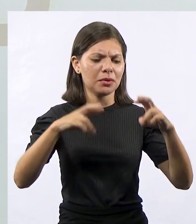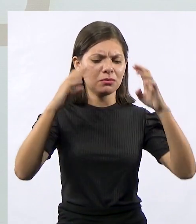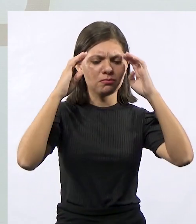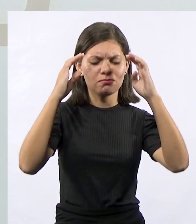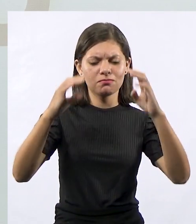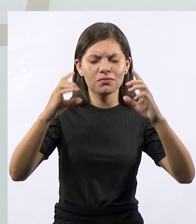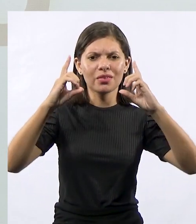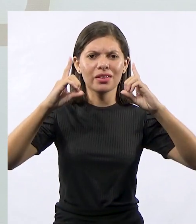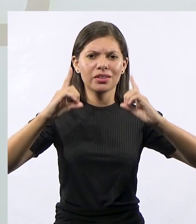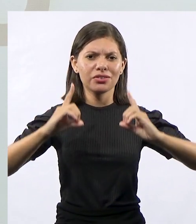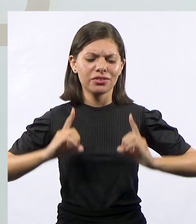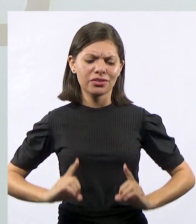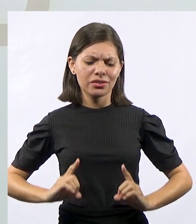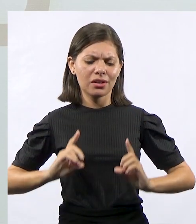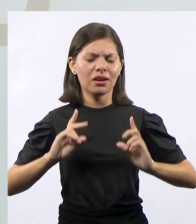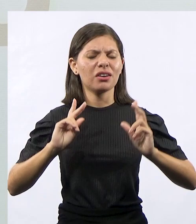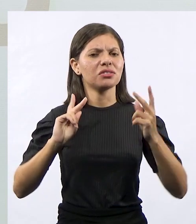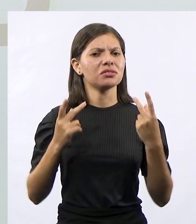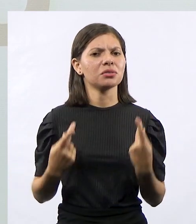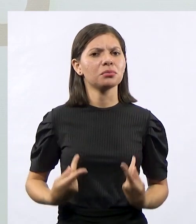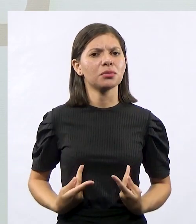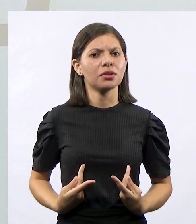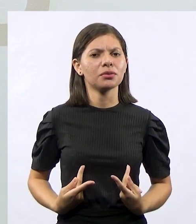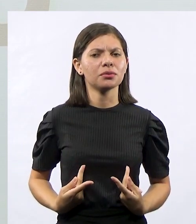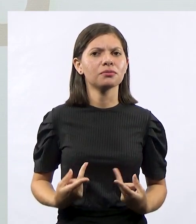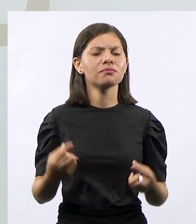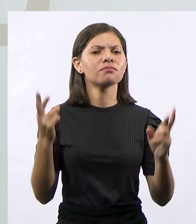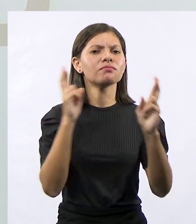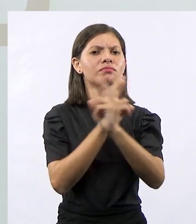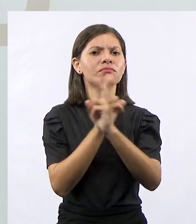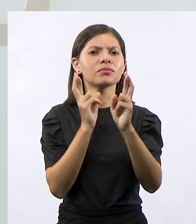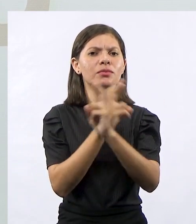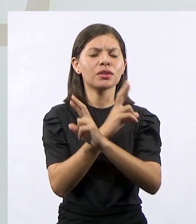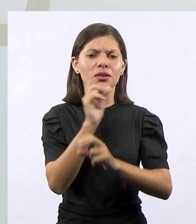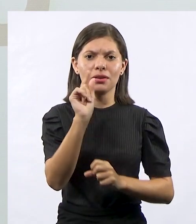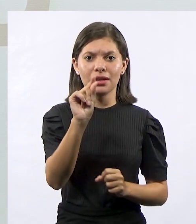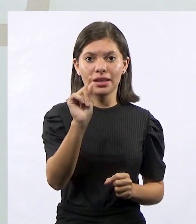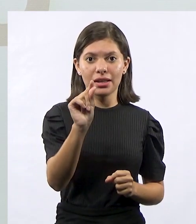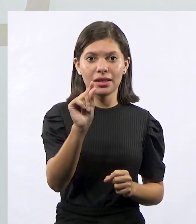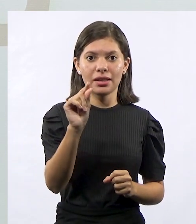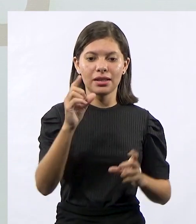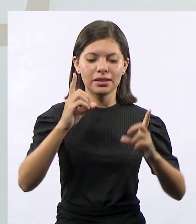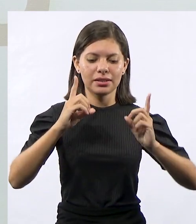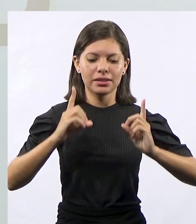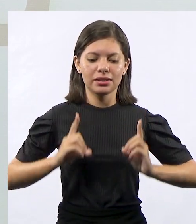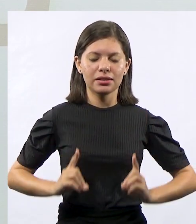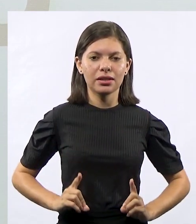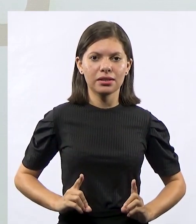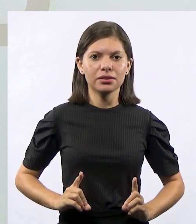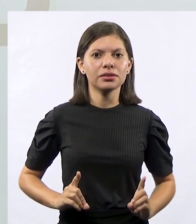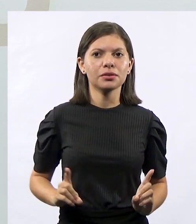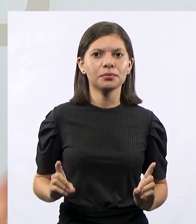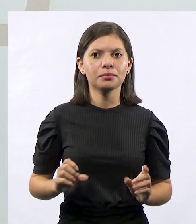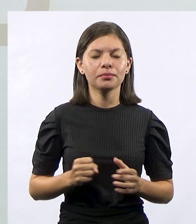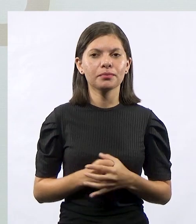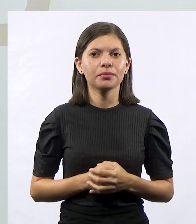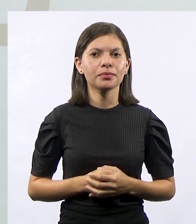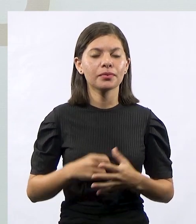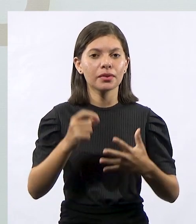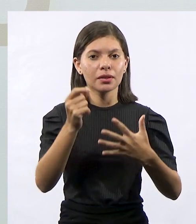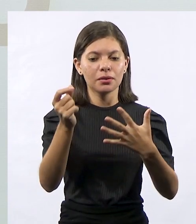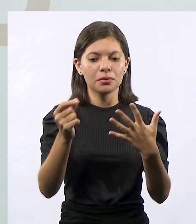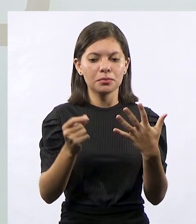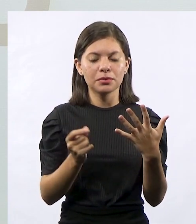O respeito, a dignidade da pessoa humana. Com o que ele está relacionado? Com a dignidade da pessoa humana, que é um